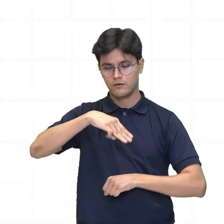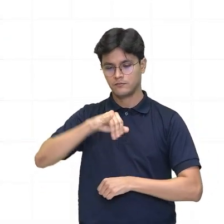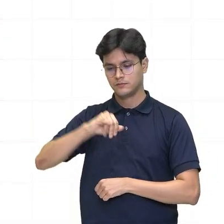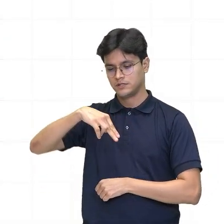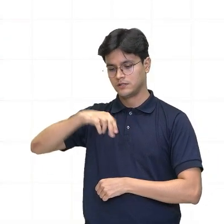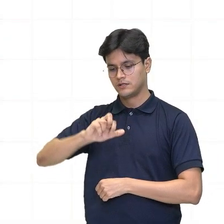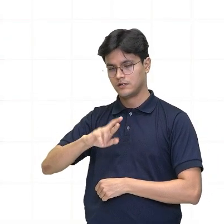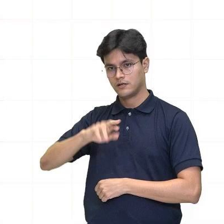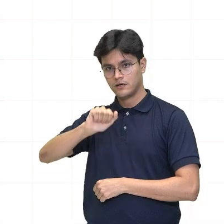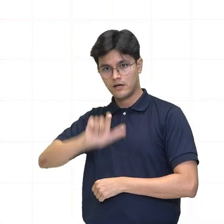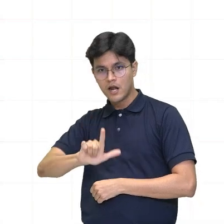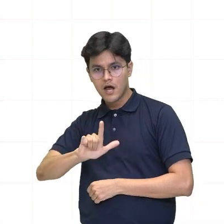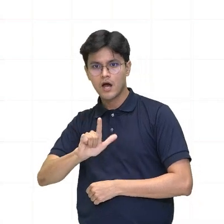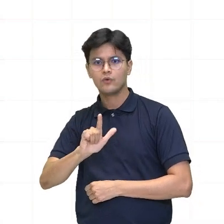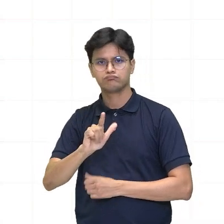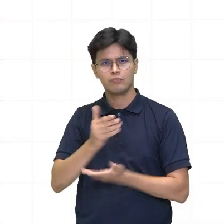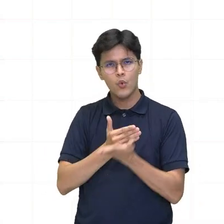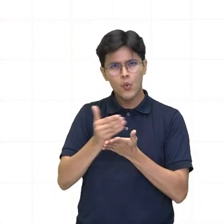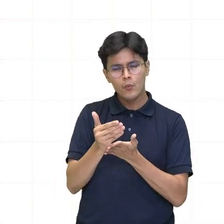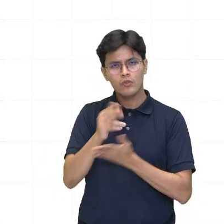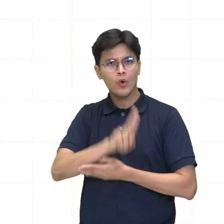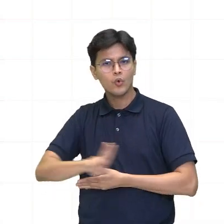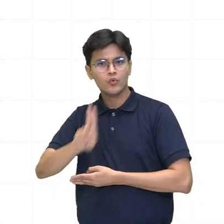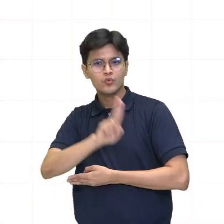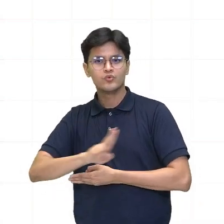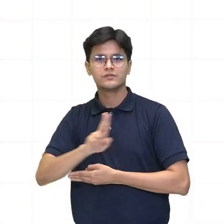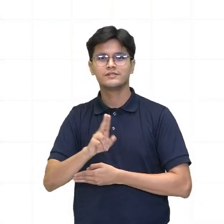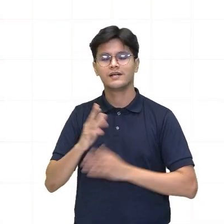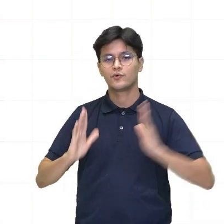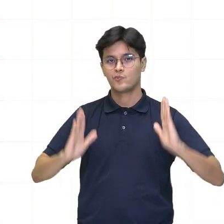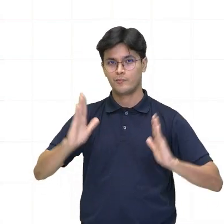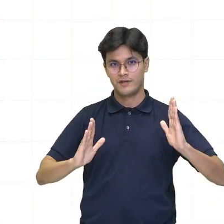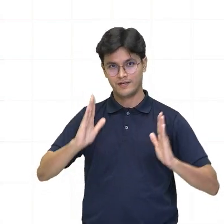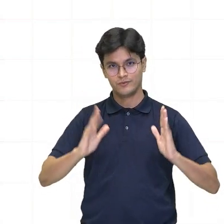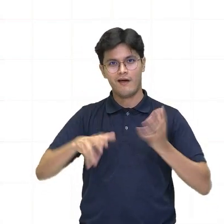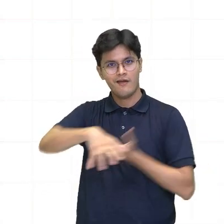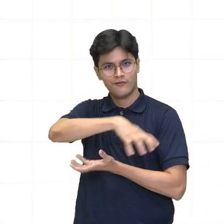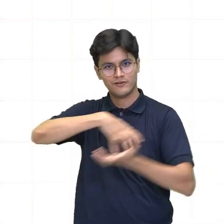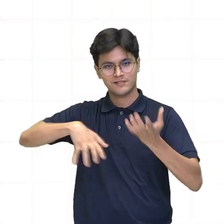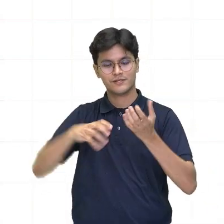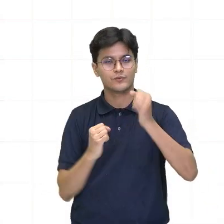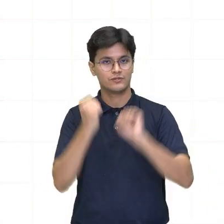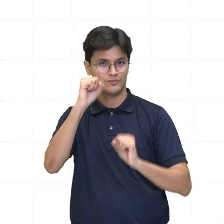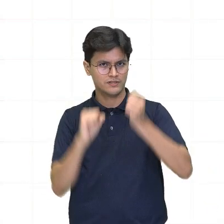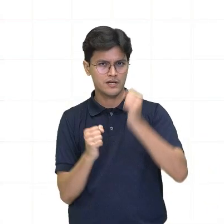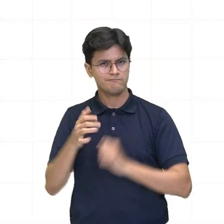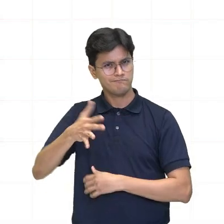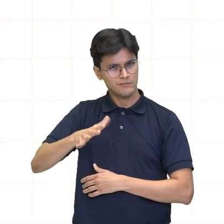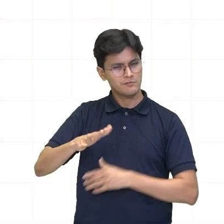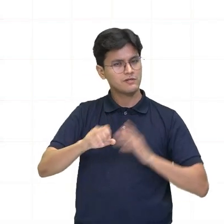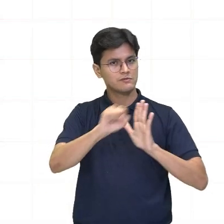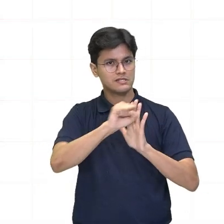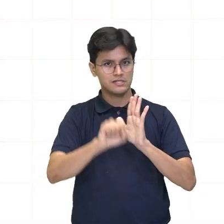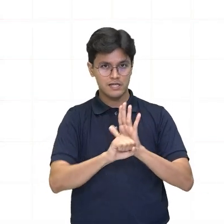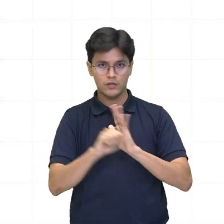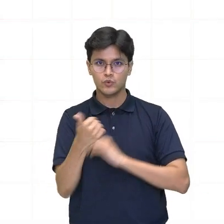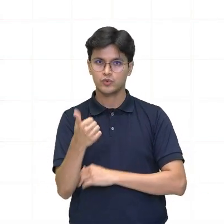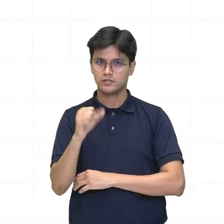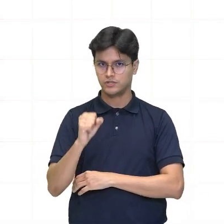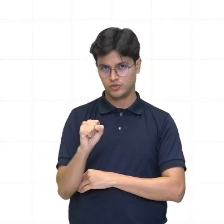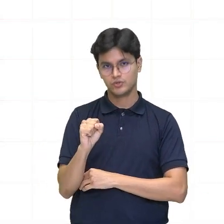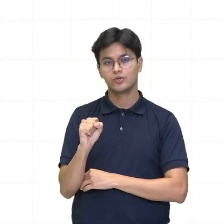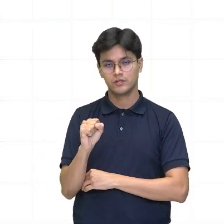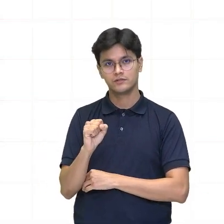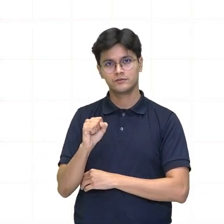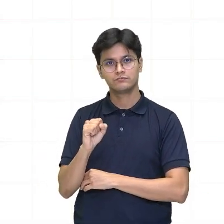uma fase que vai marcar o mundo, que é a Revolução Industrial, gente. Lá em meados do século XVIII, né, especificamente